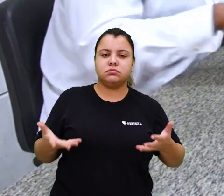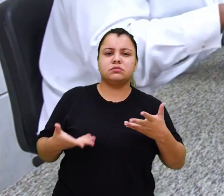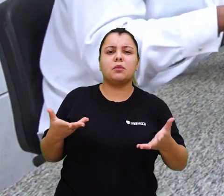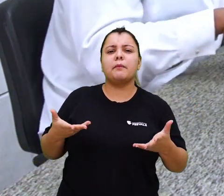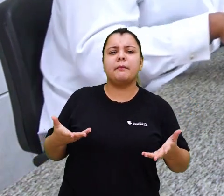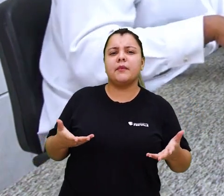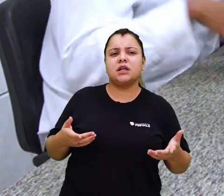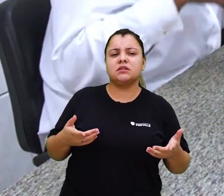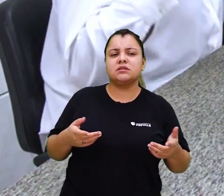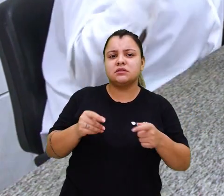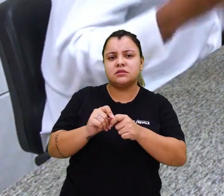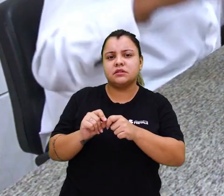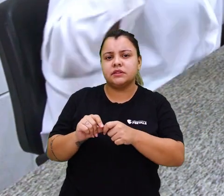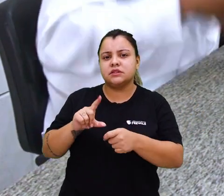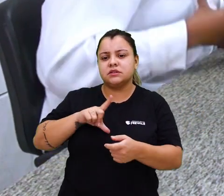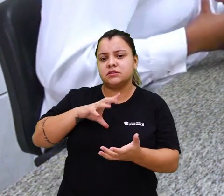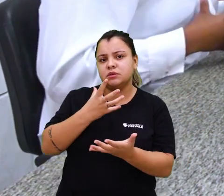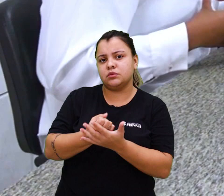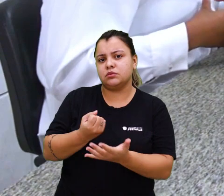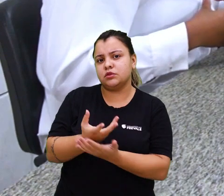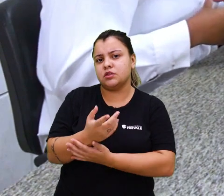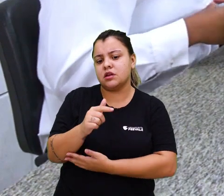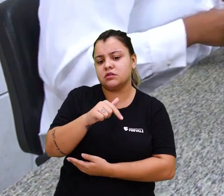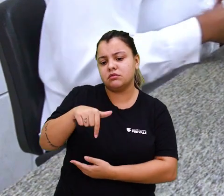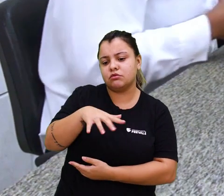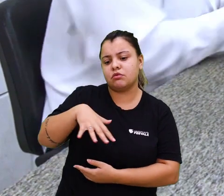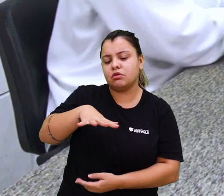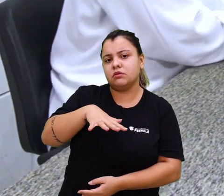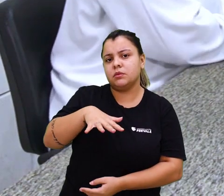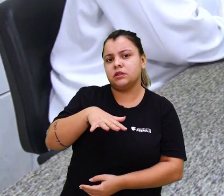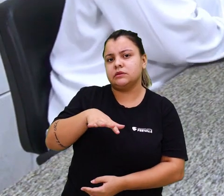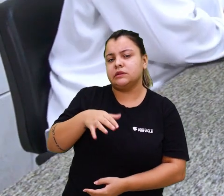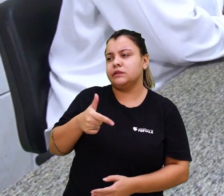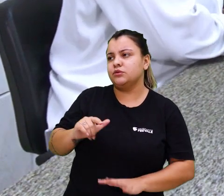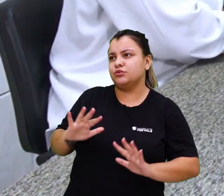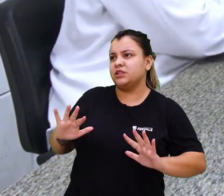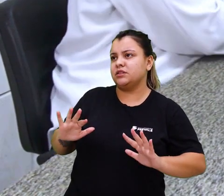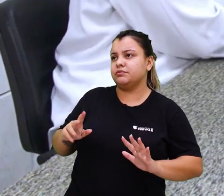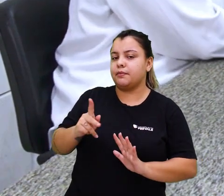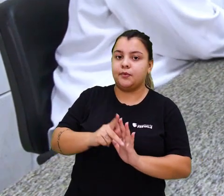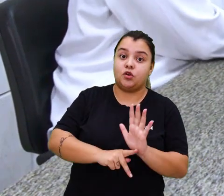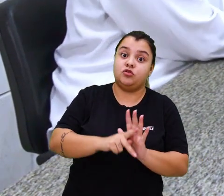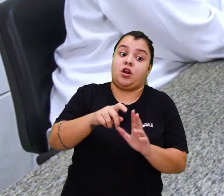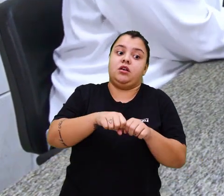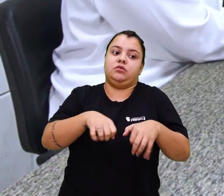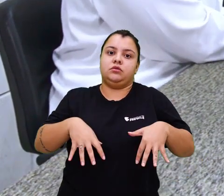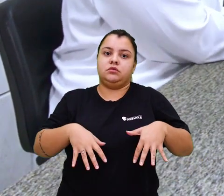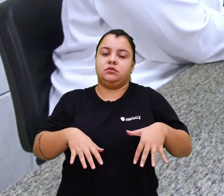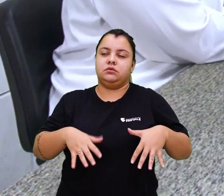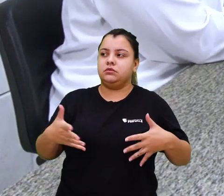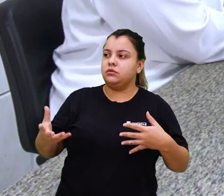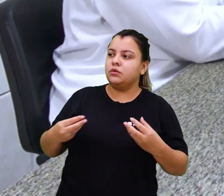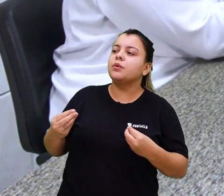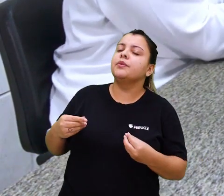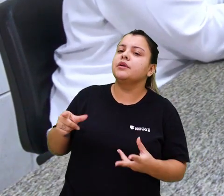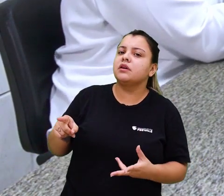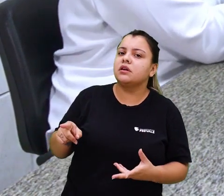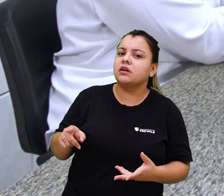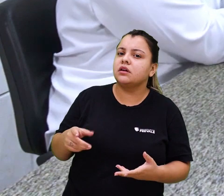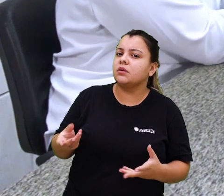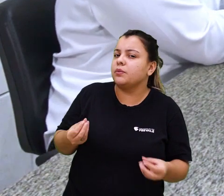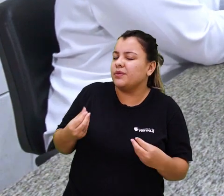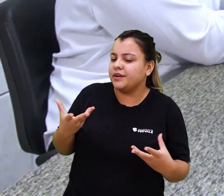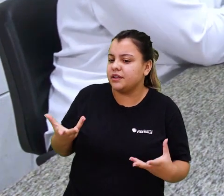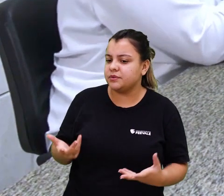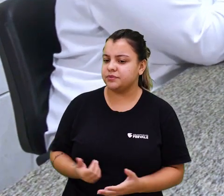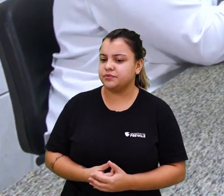funciona tipo assim ah a gente tem um podcast esse é o nosso núcleo não tem nada a ver com um projeto de extensão não né é um como é como é